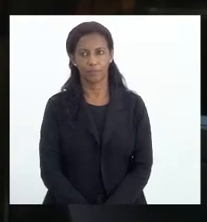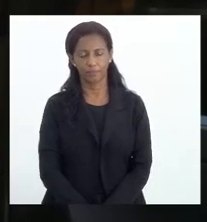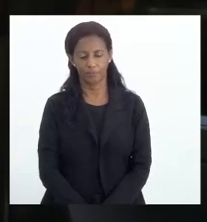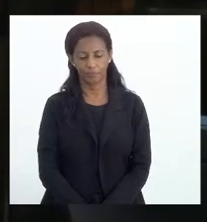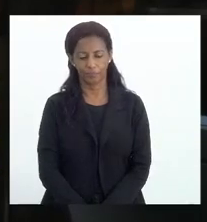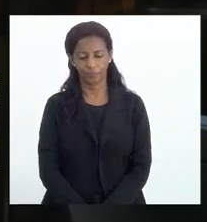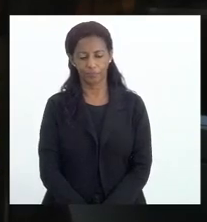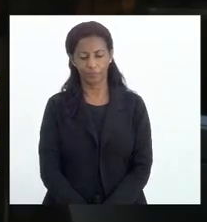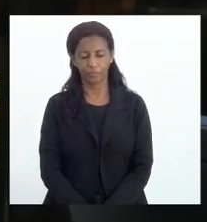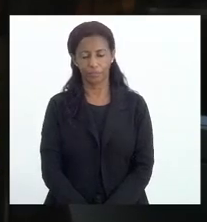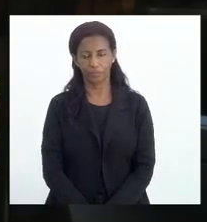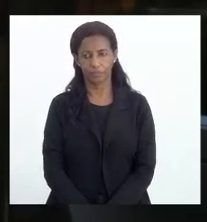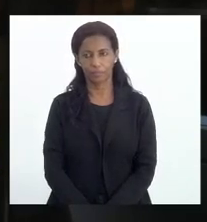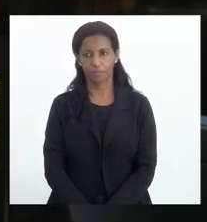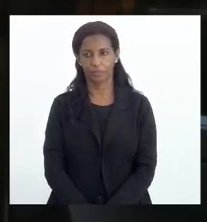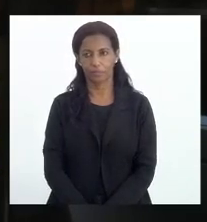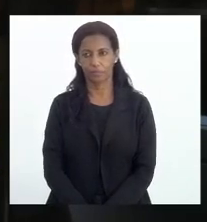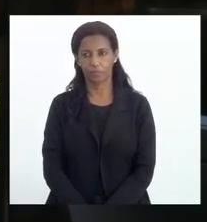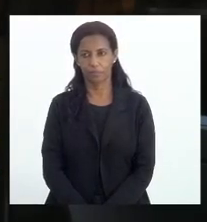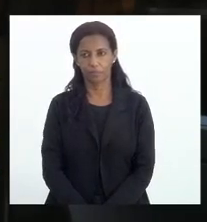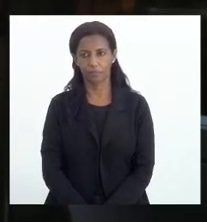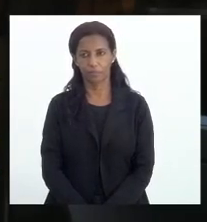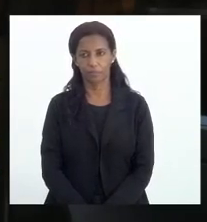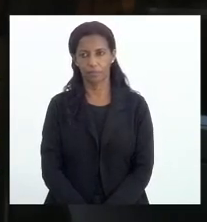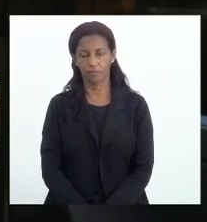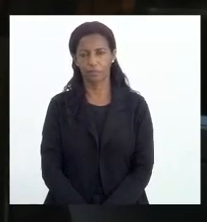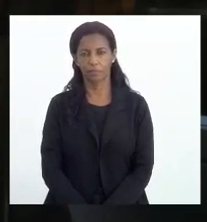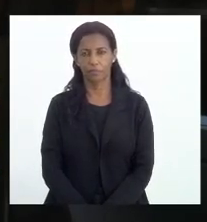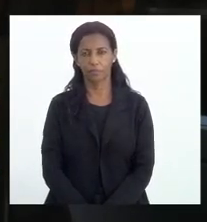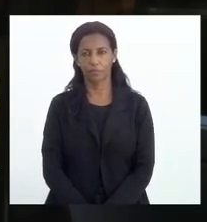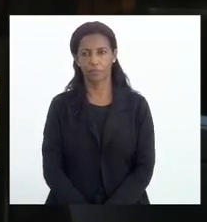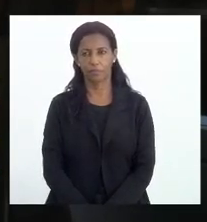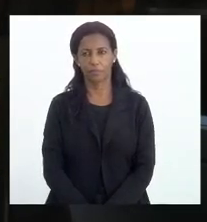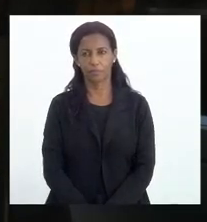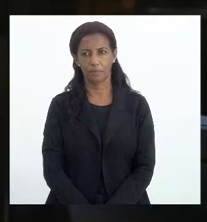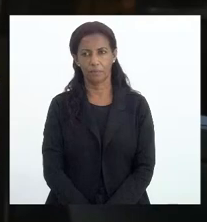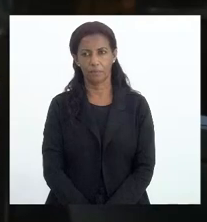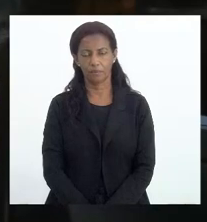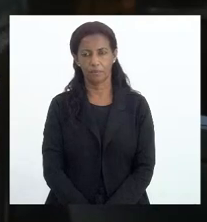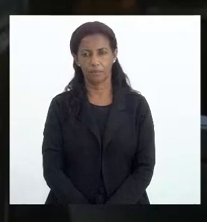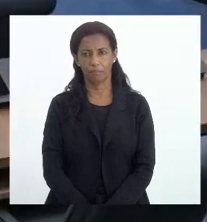Baseado nisso, qual foi a proposta que... Não, mas...